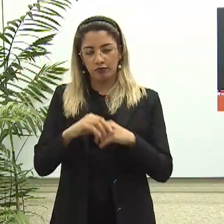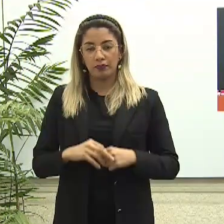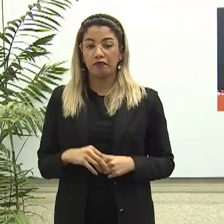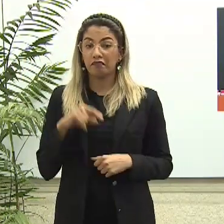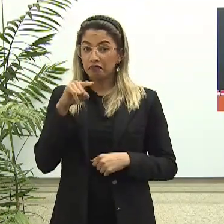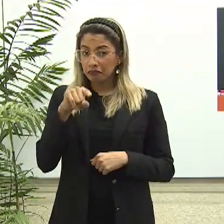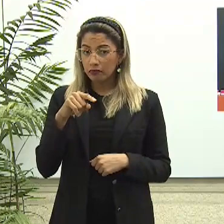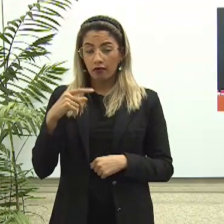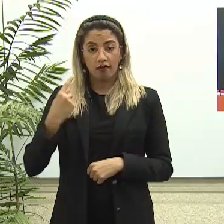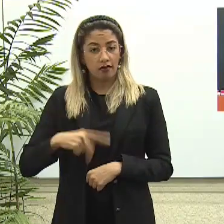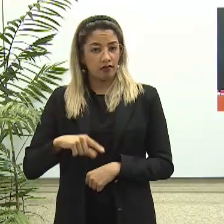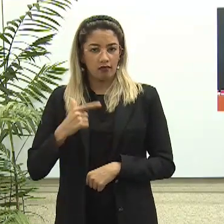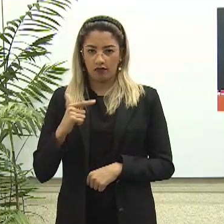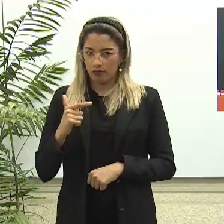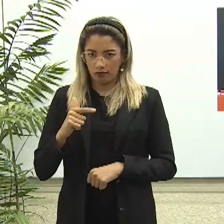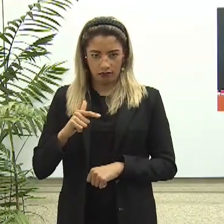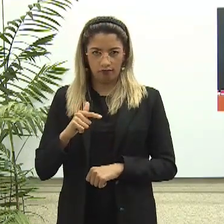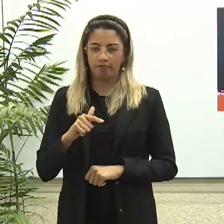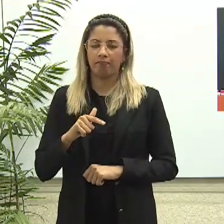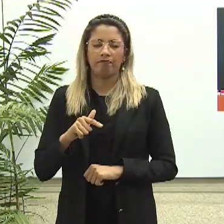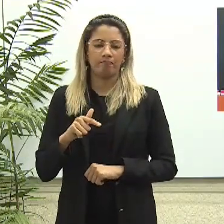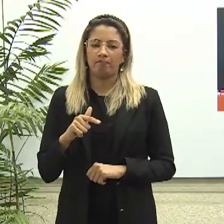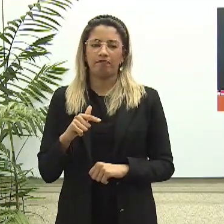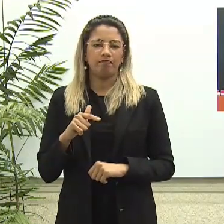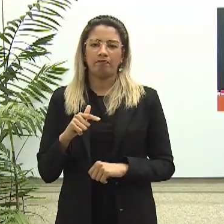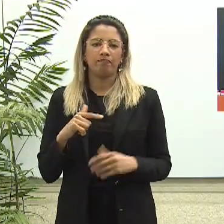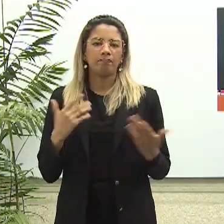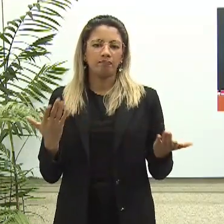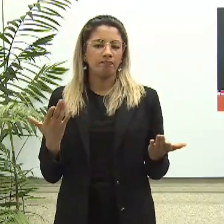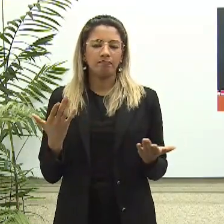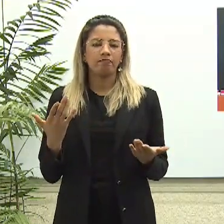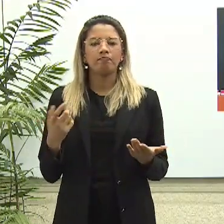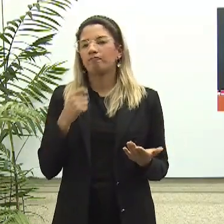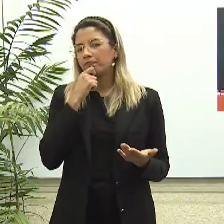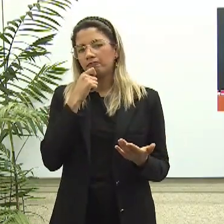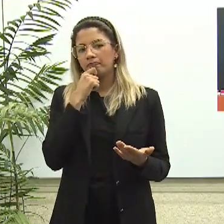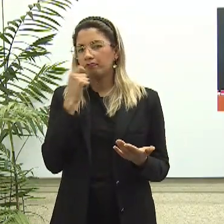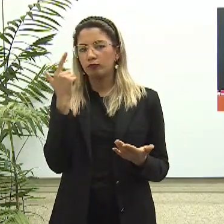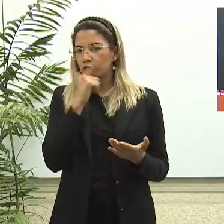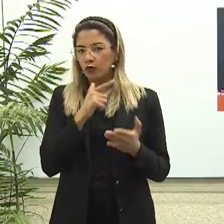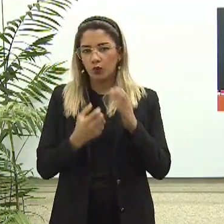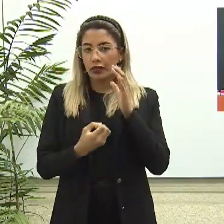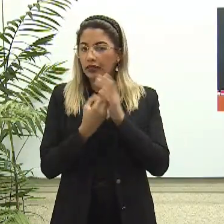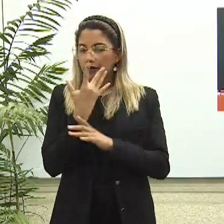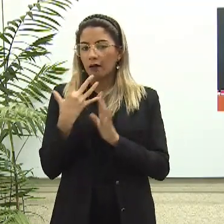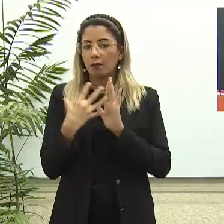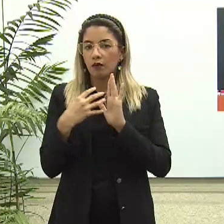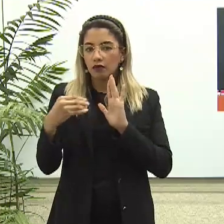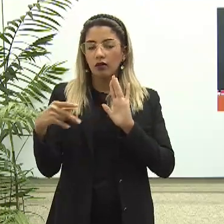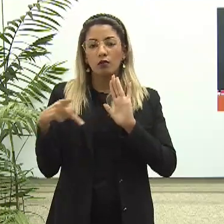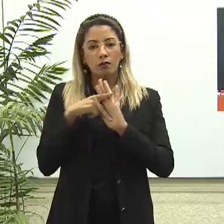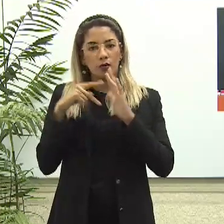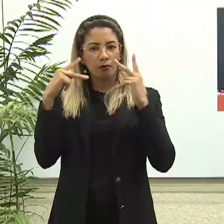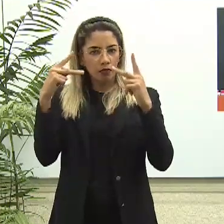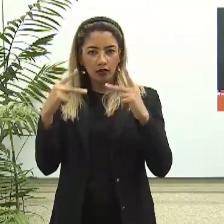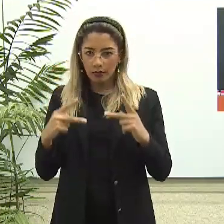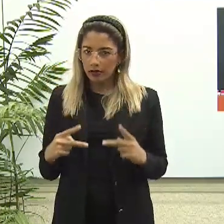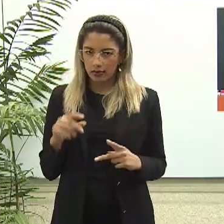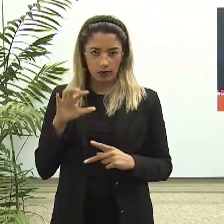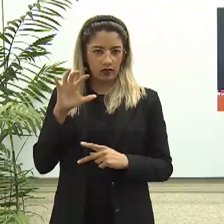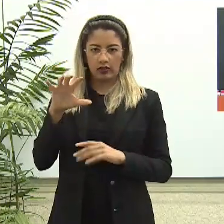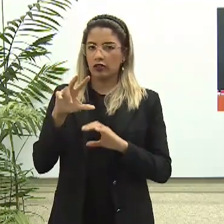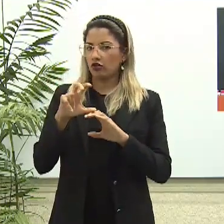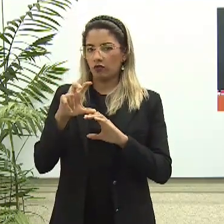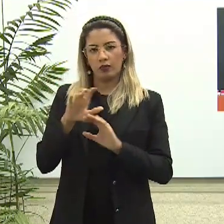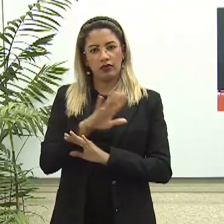nós não temos aqui nós não conseguimos criar um modelo de linguagem daquele jeito a gente pode pegar um